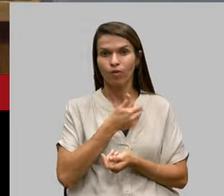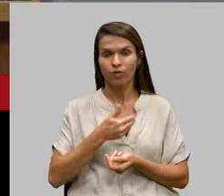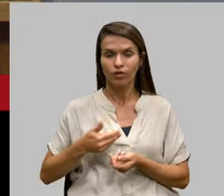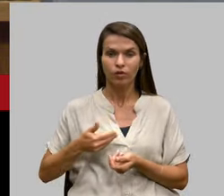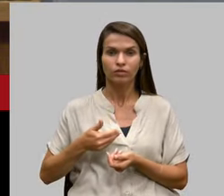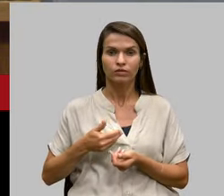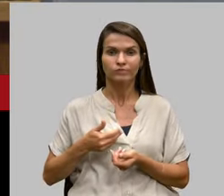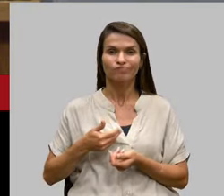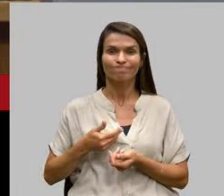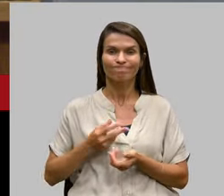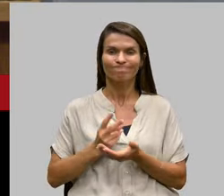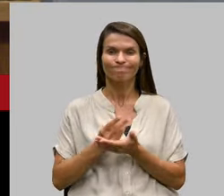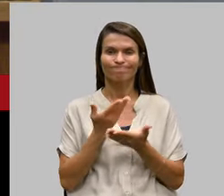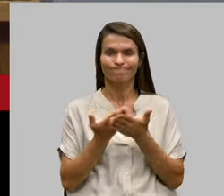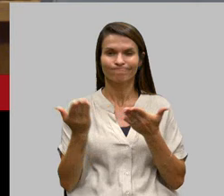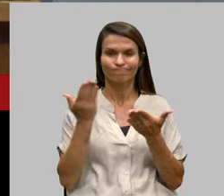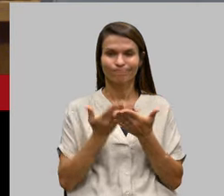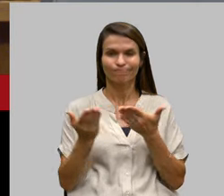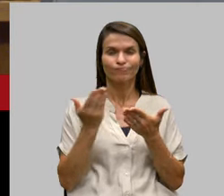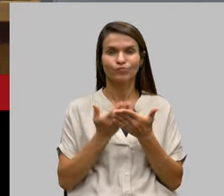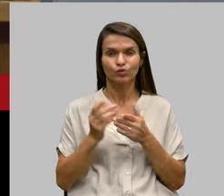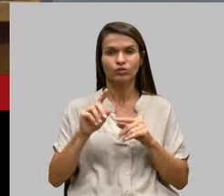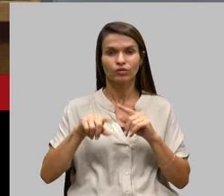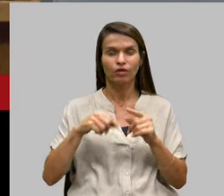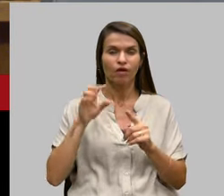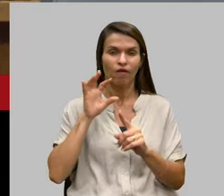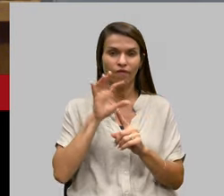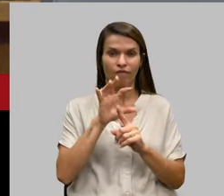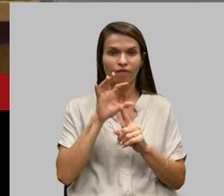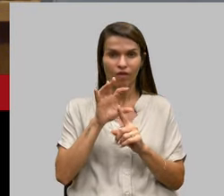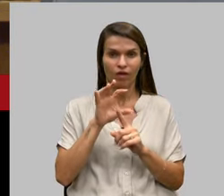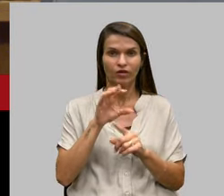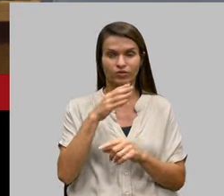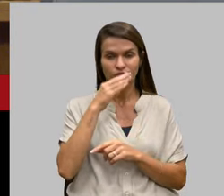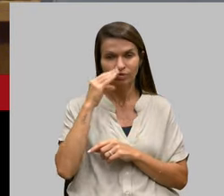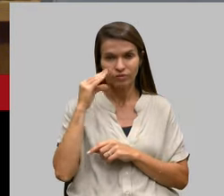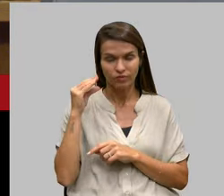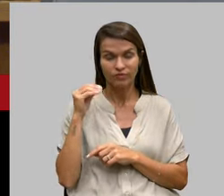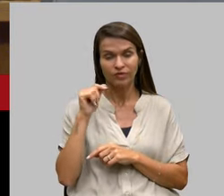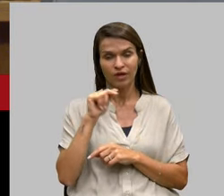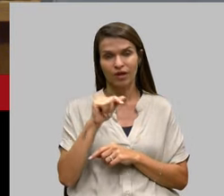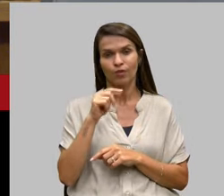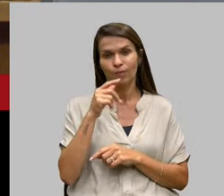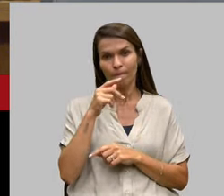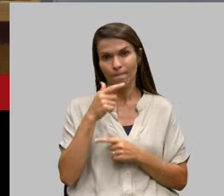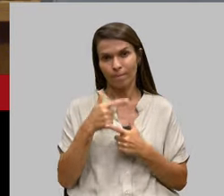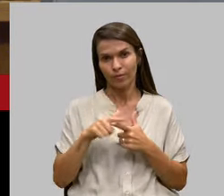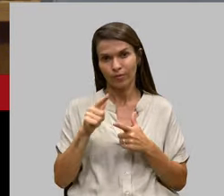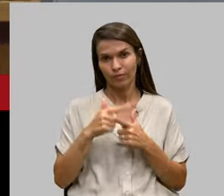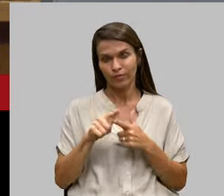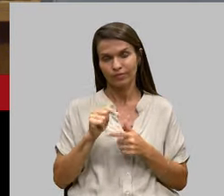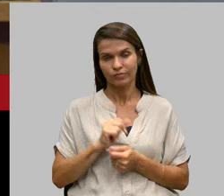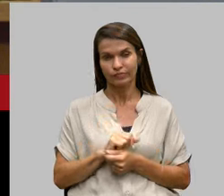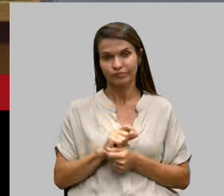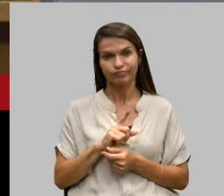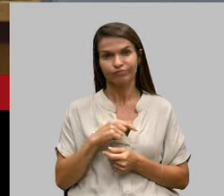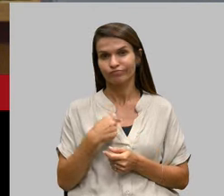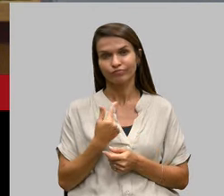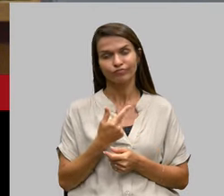daí reflete depois nos servidores isso é o grande problema agora nós não temos